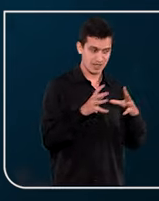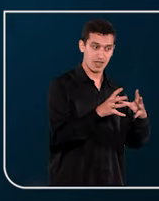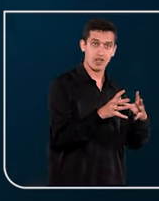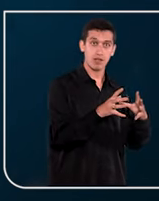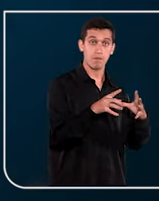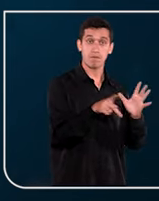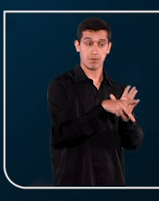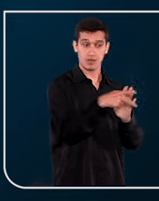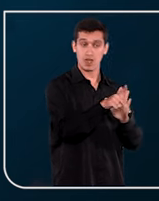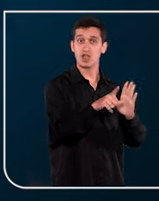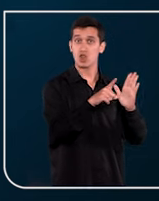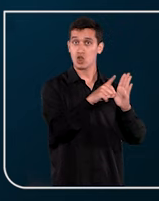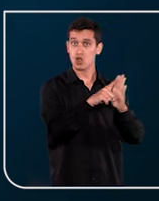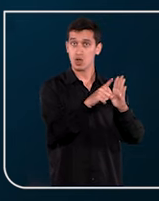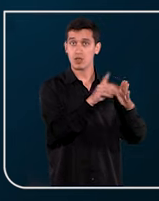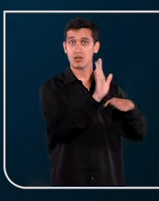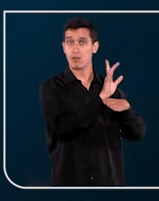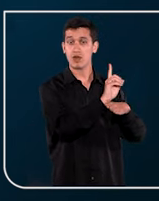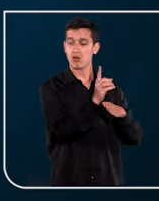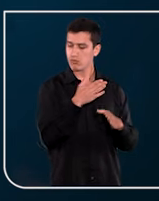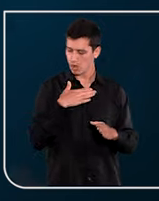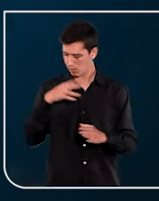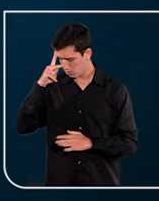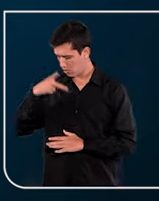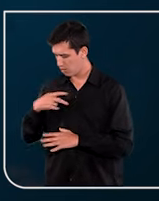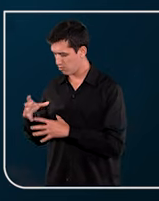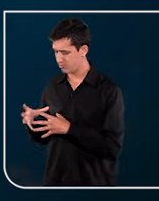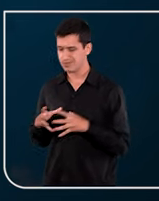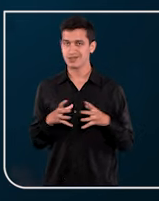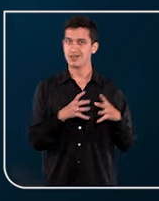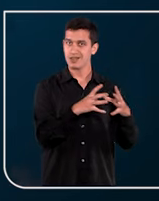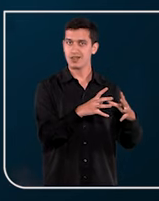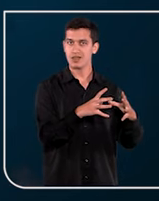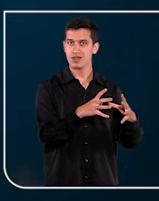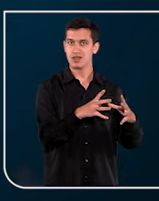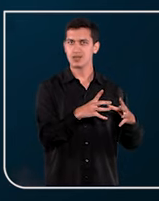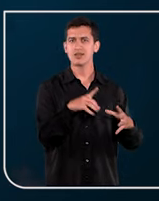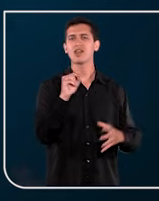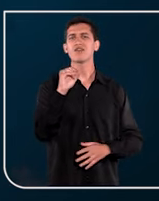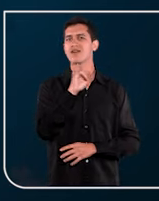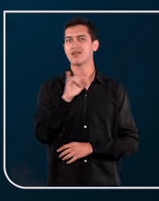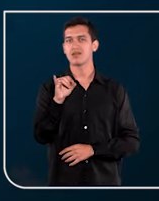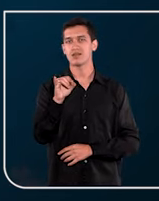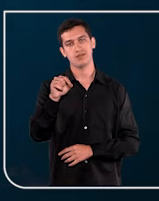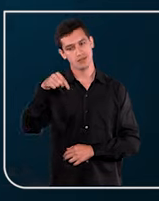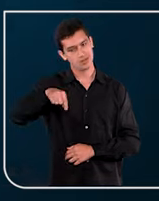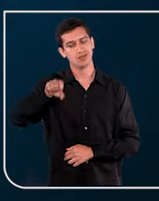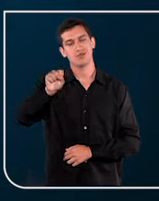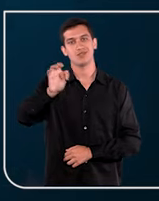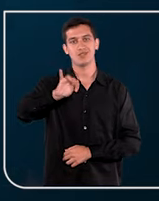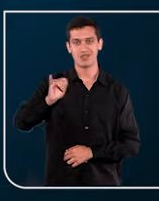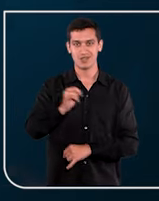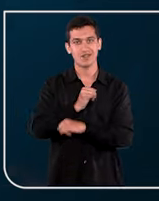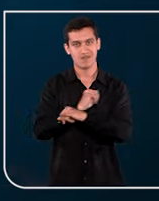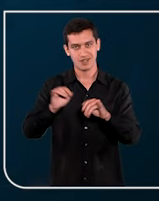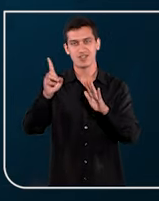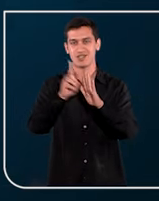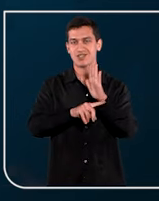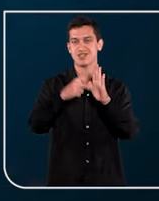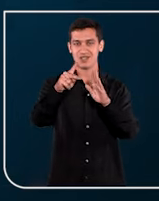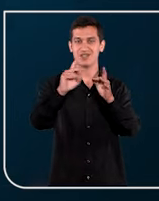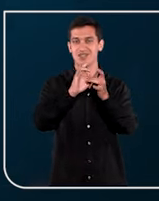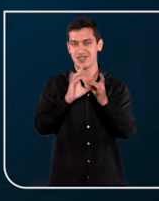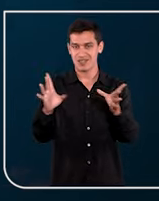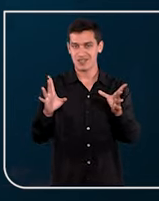foram comprados lá na loja do cinema e foi o Superior Tribunal de Justiça o STJ que garantiu esse direito o tribunal da